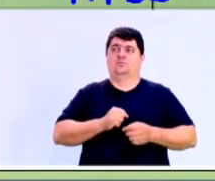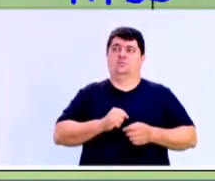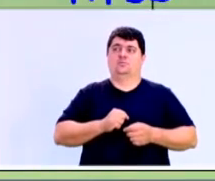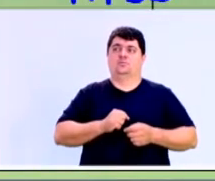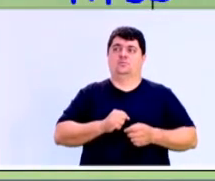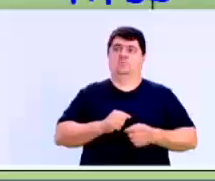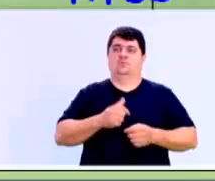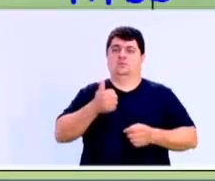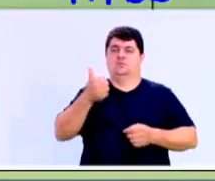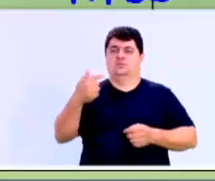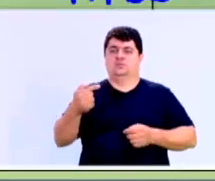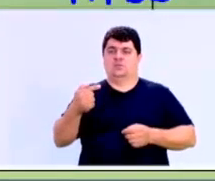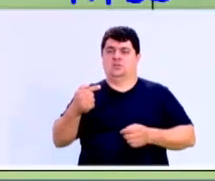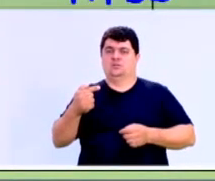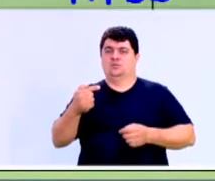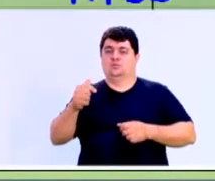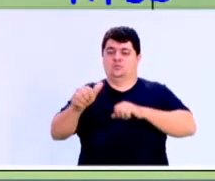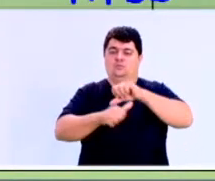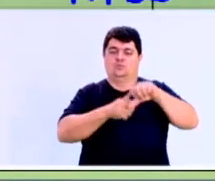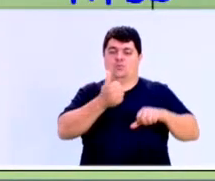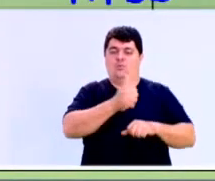demorava 17 dias, foi para quanto?